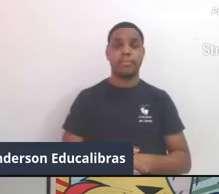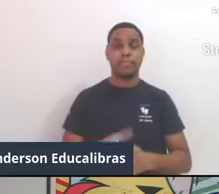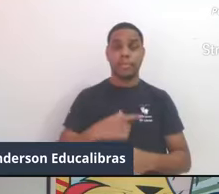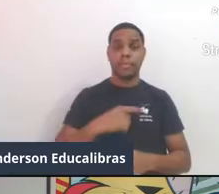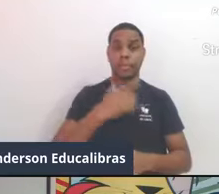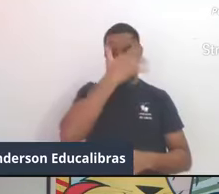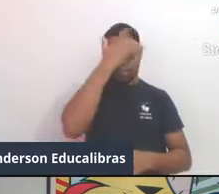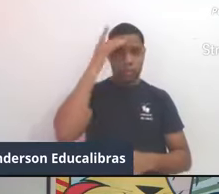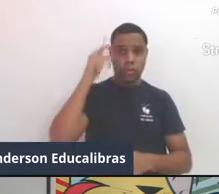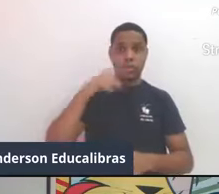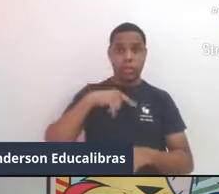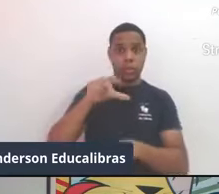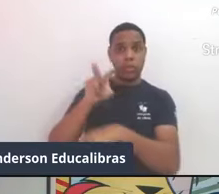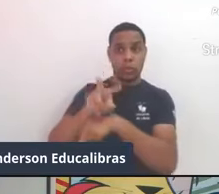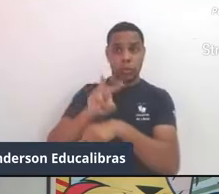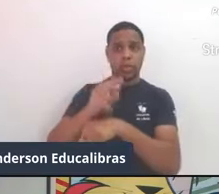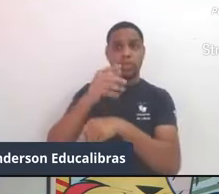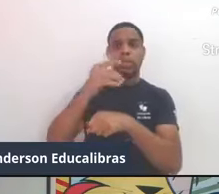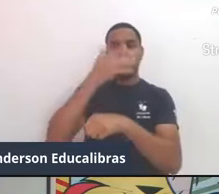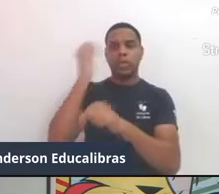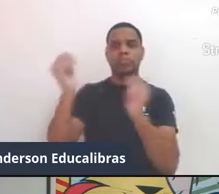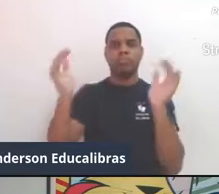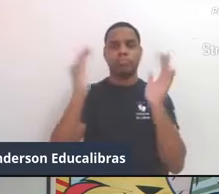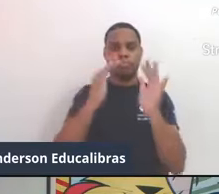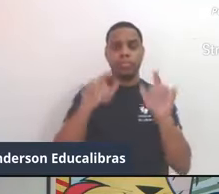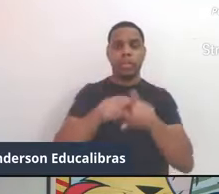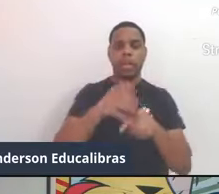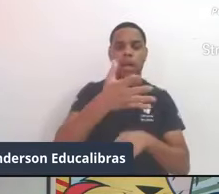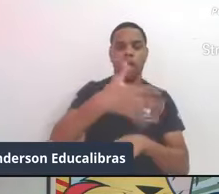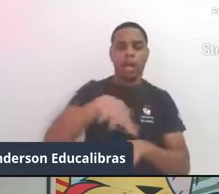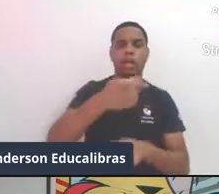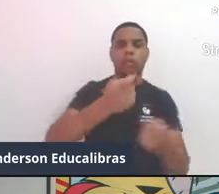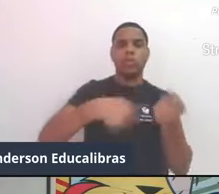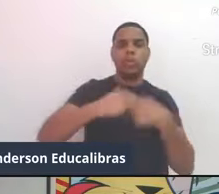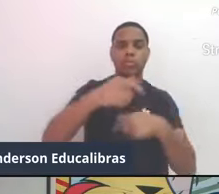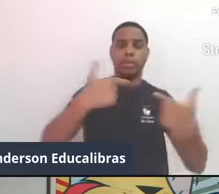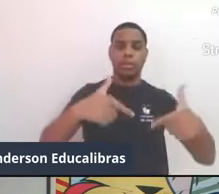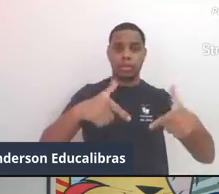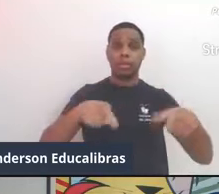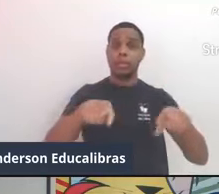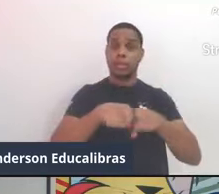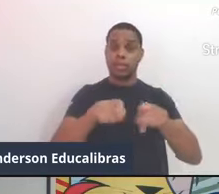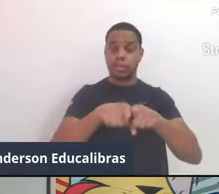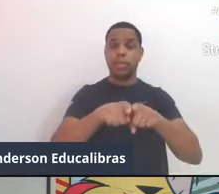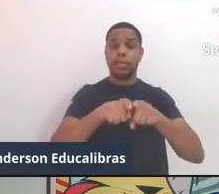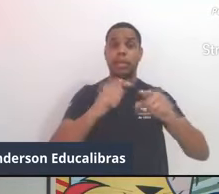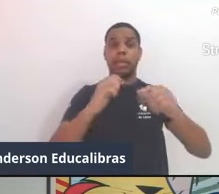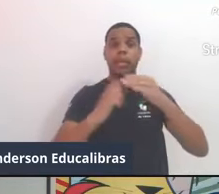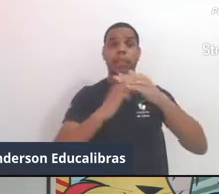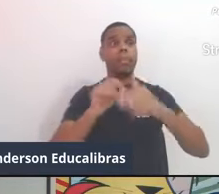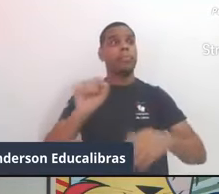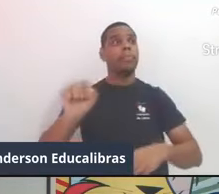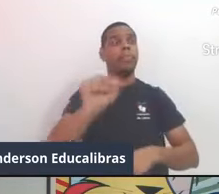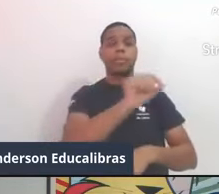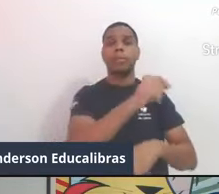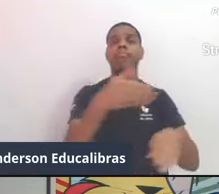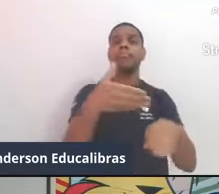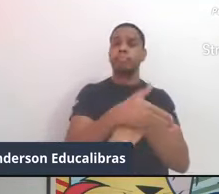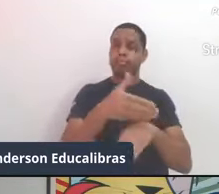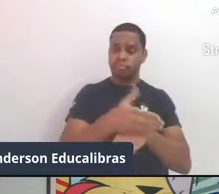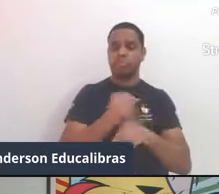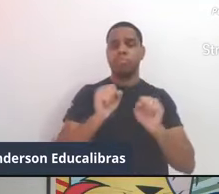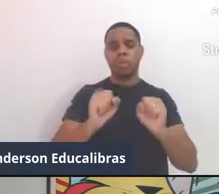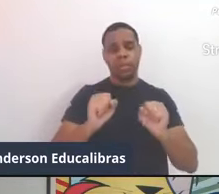prioritária dos trabalhadores da área de comércio e serviço e para a população em geral. E, nesse sentido, portanto,